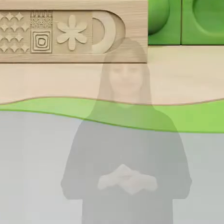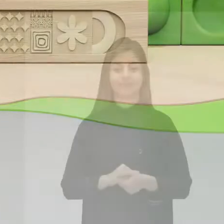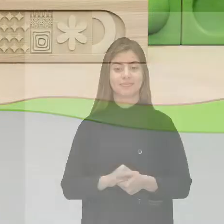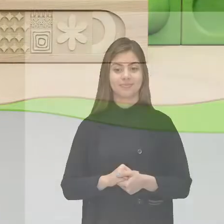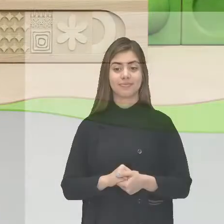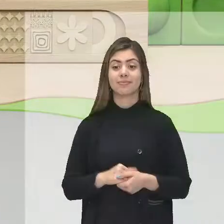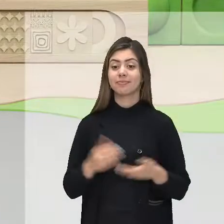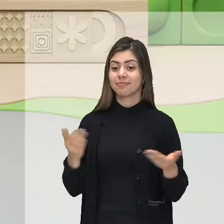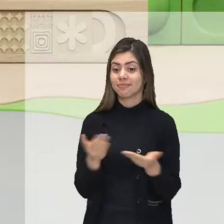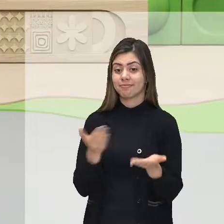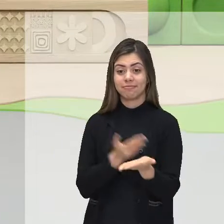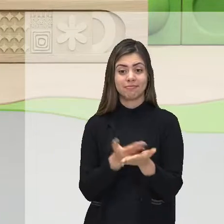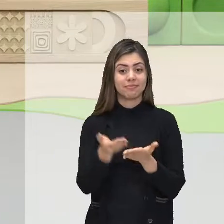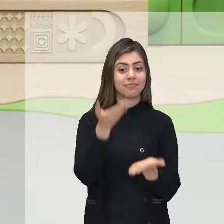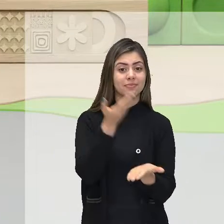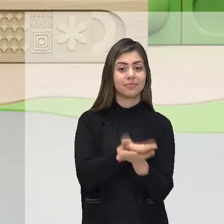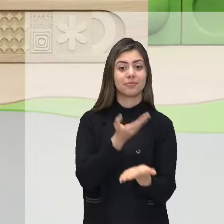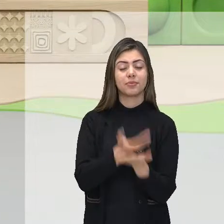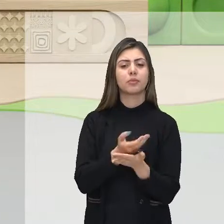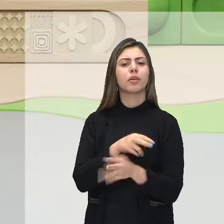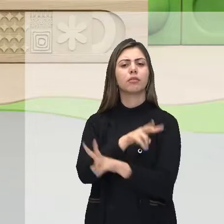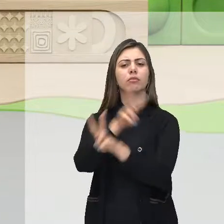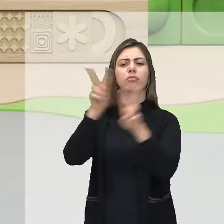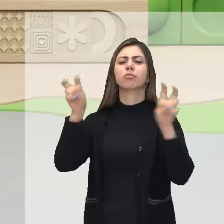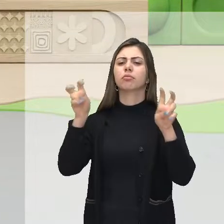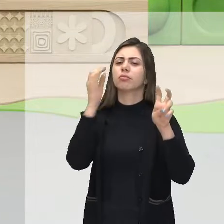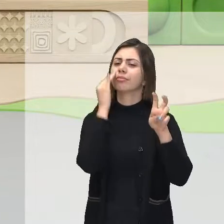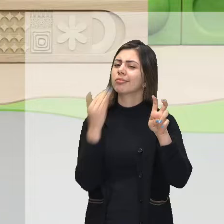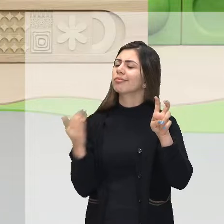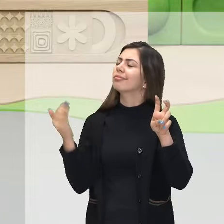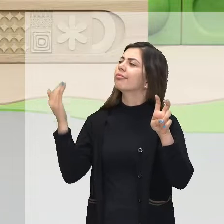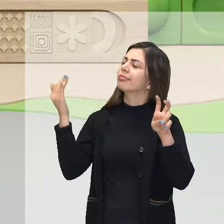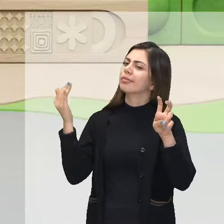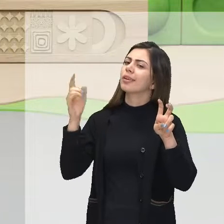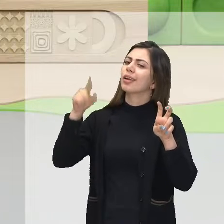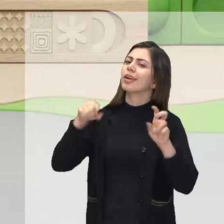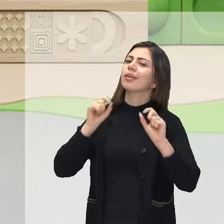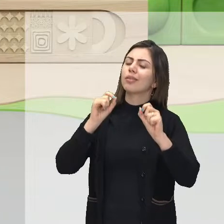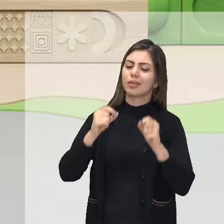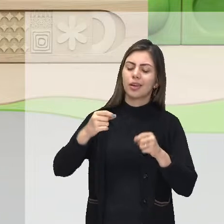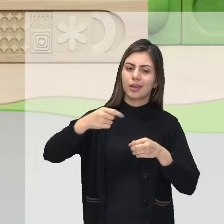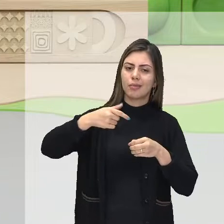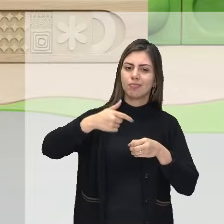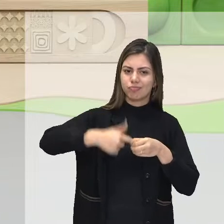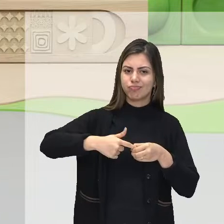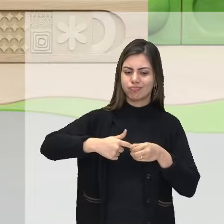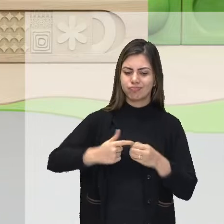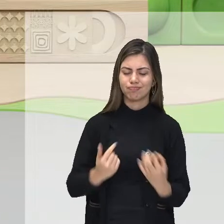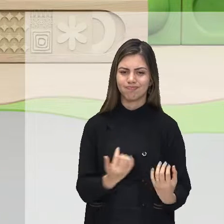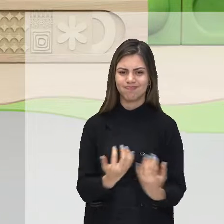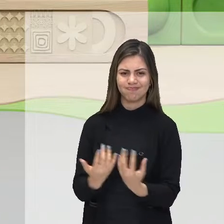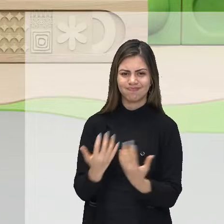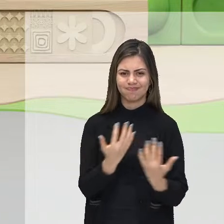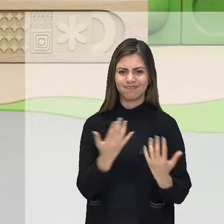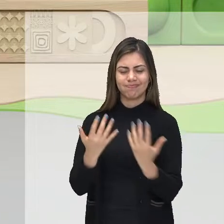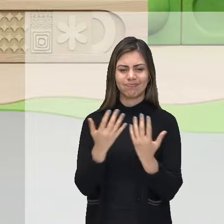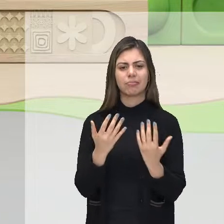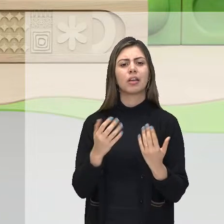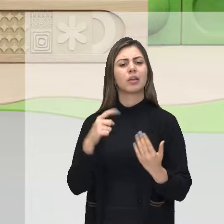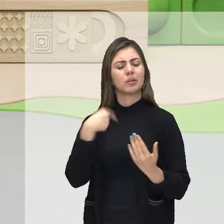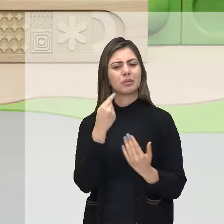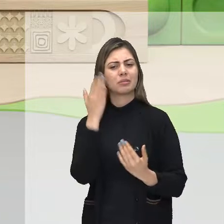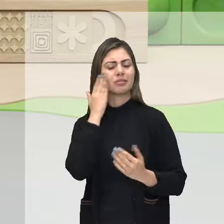E começamos a nossa aula falando sobre a queima dos combustíveis fósseis, né? Nós sabemos que os combustíveis